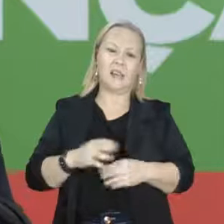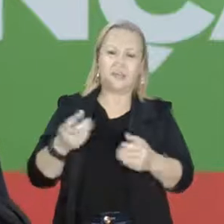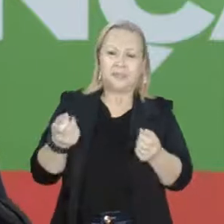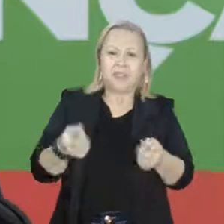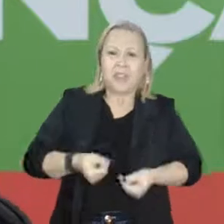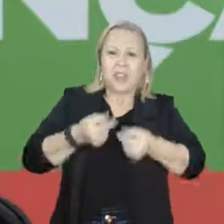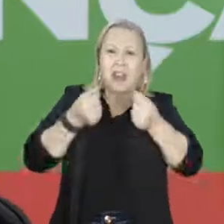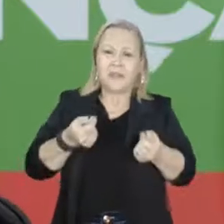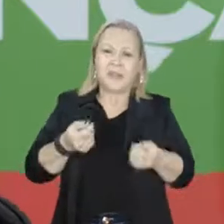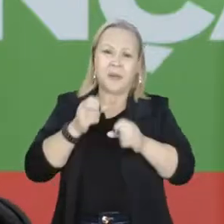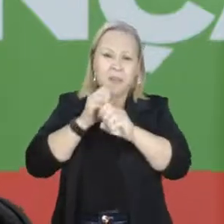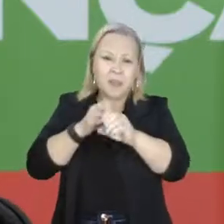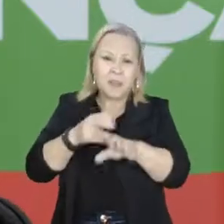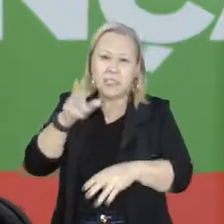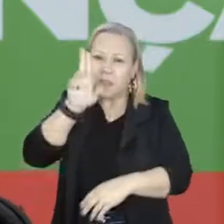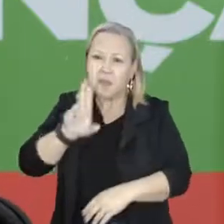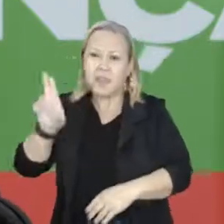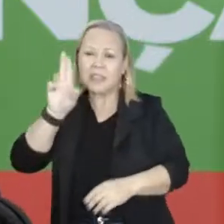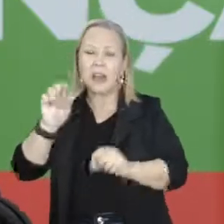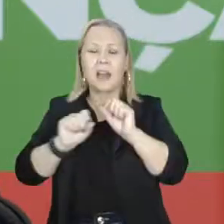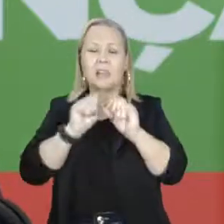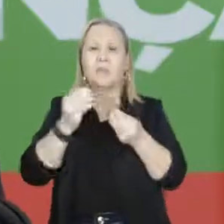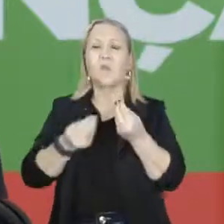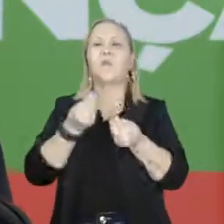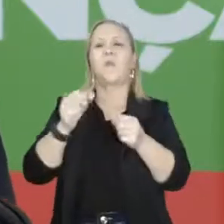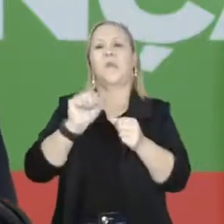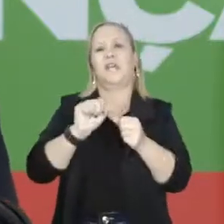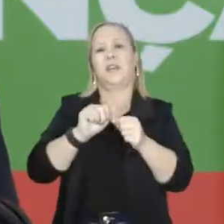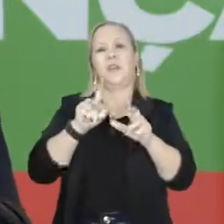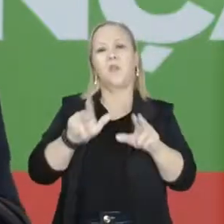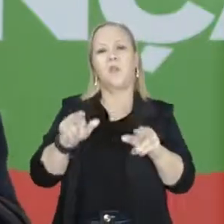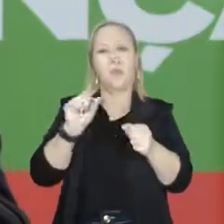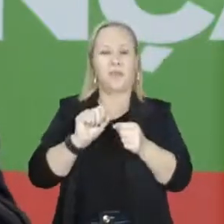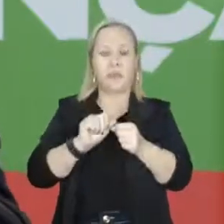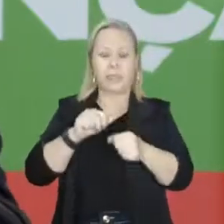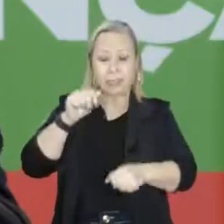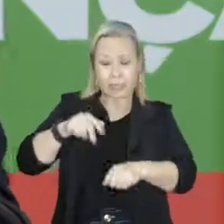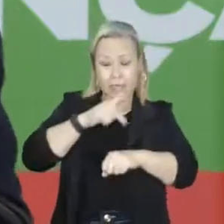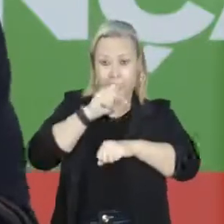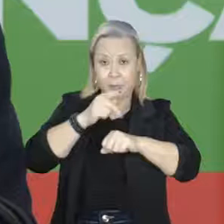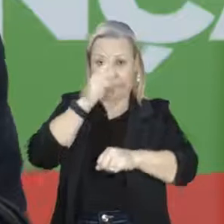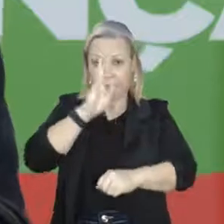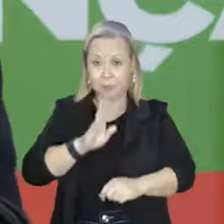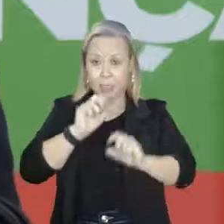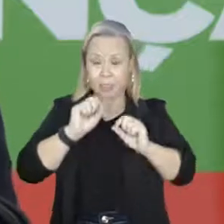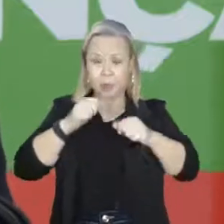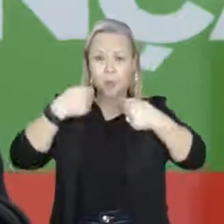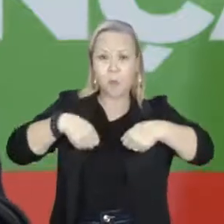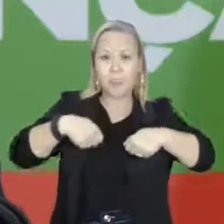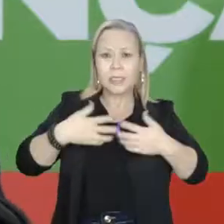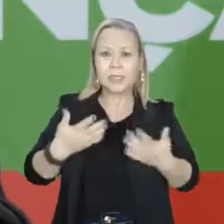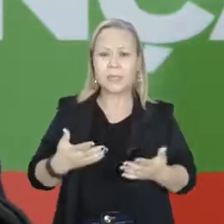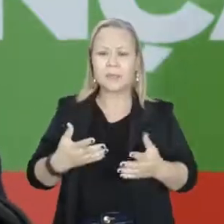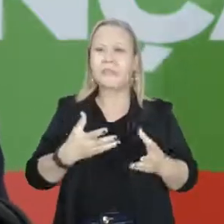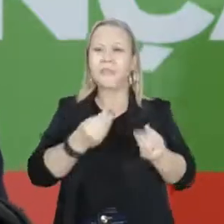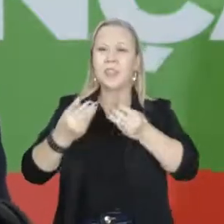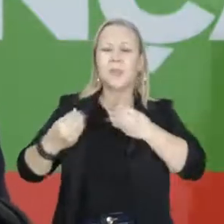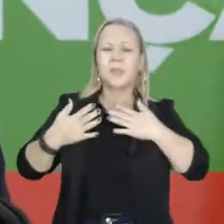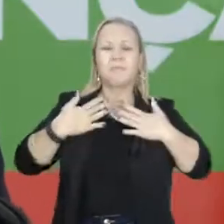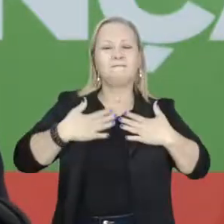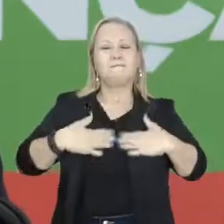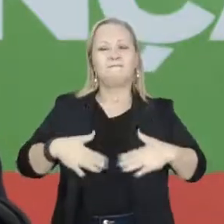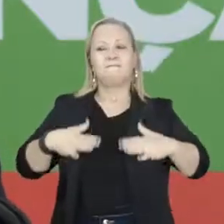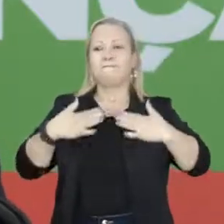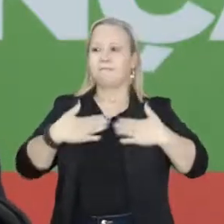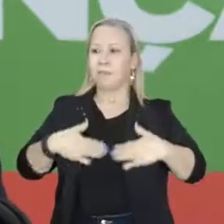universidade, como ele fez. Esse país precisa de muita tranquilidade. Muita,